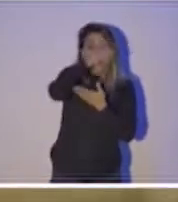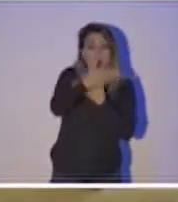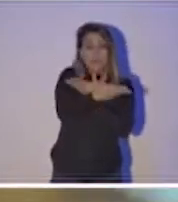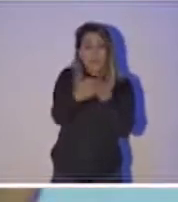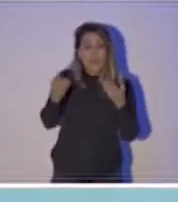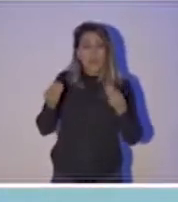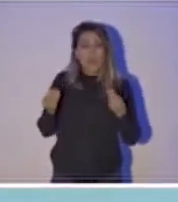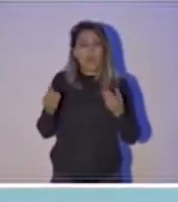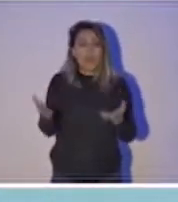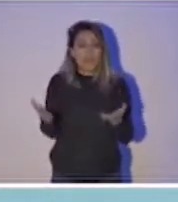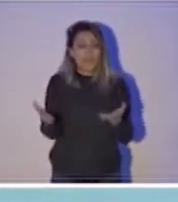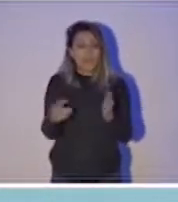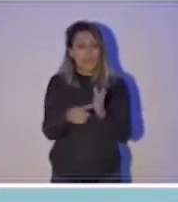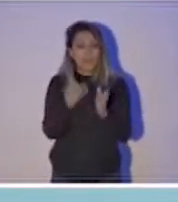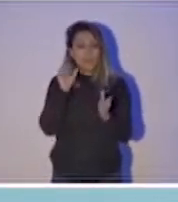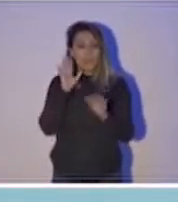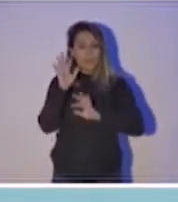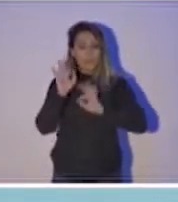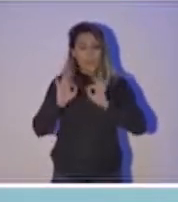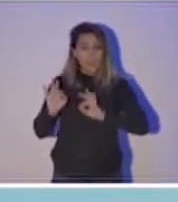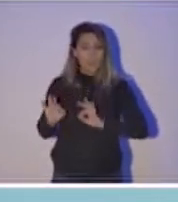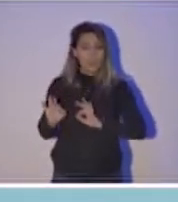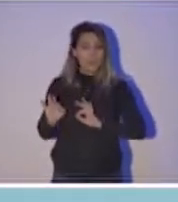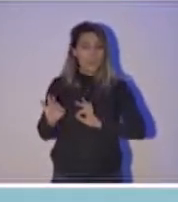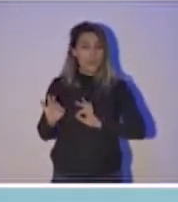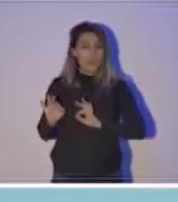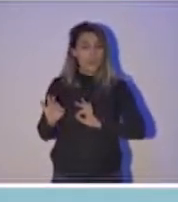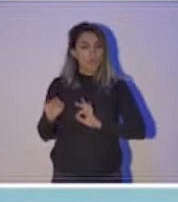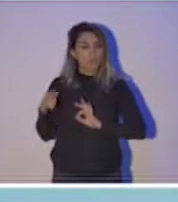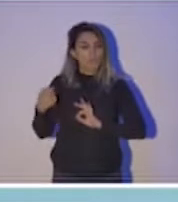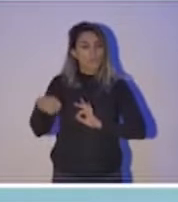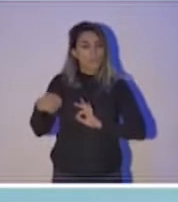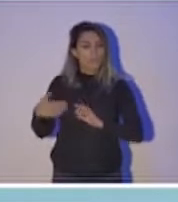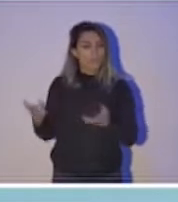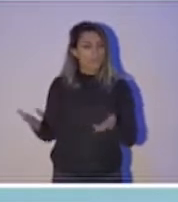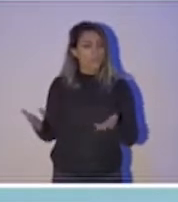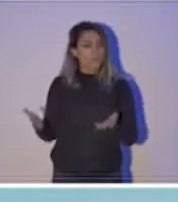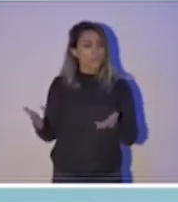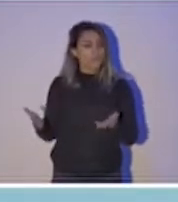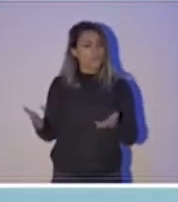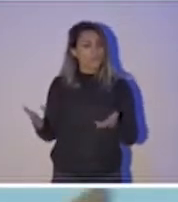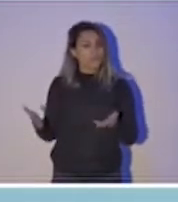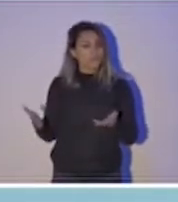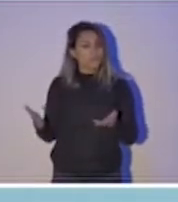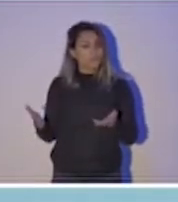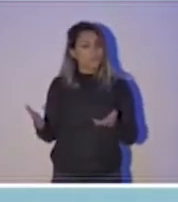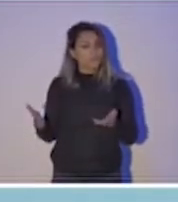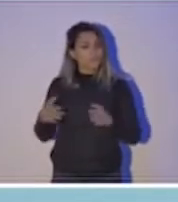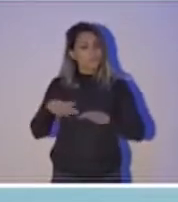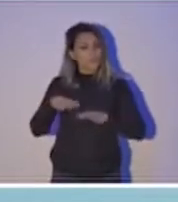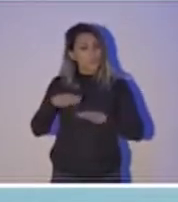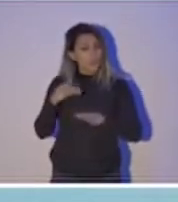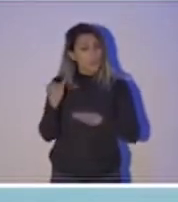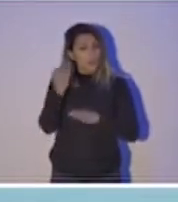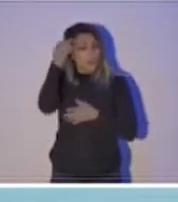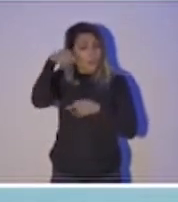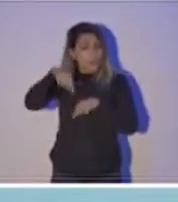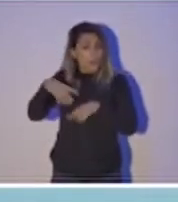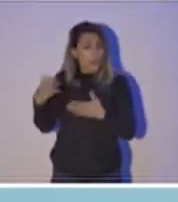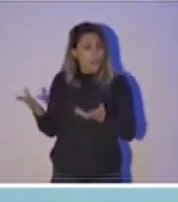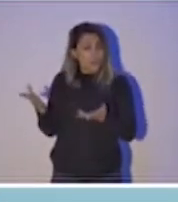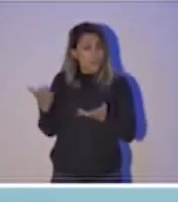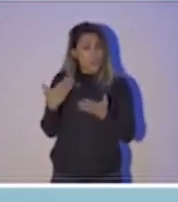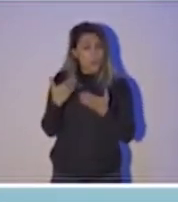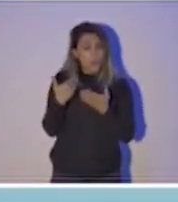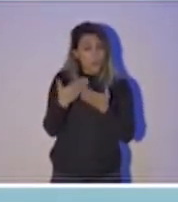Planejamento passa por isso. O rigor acadêmico do planejamento é tão importante quanto, porque uma aula